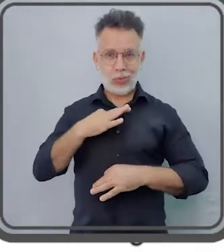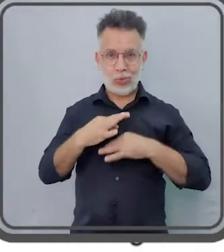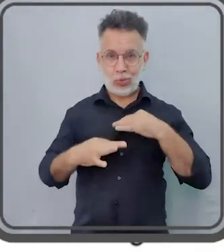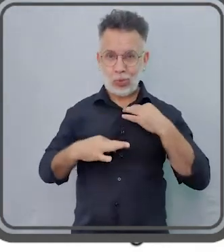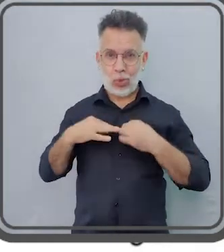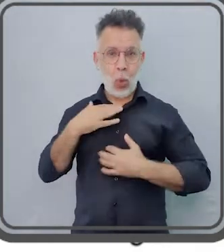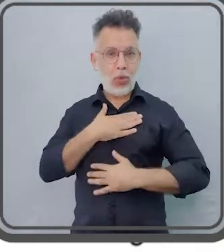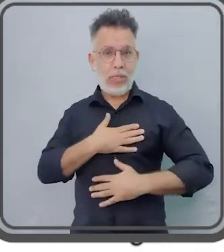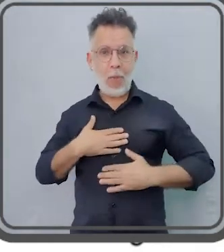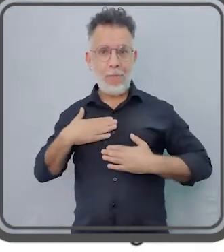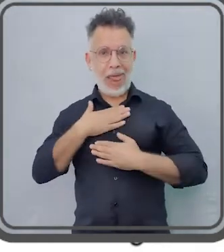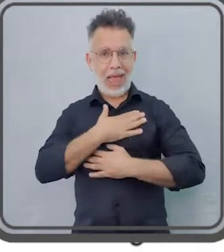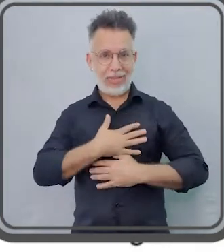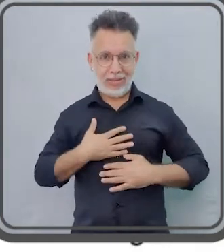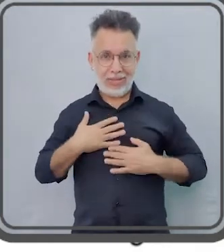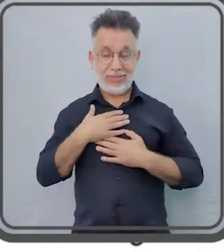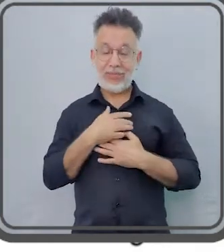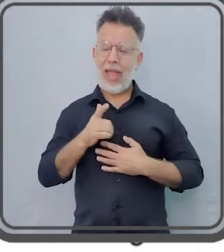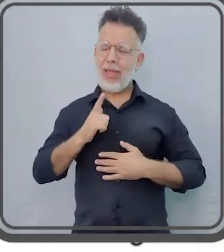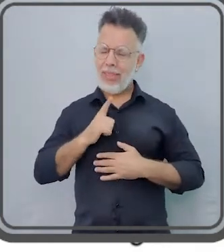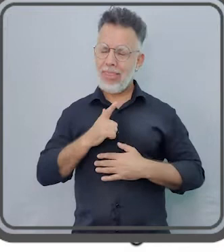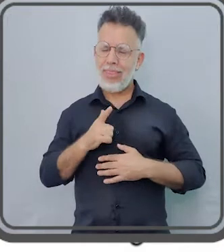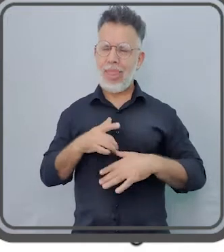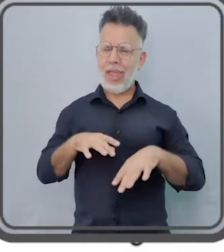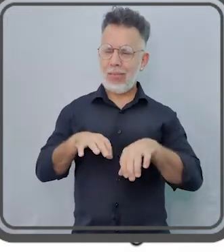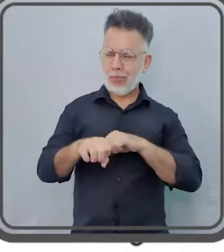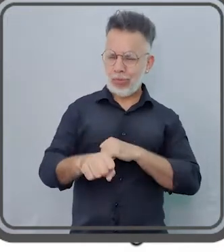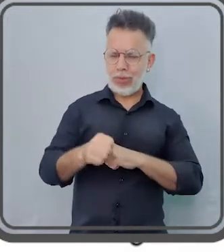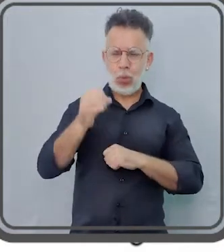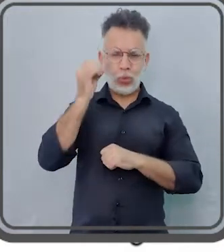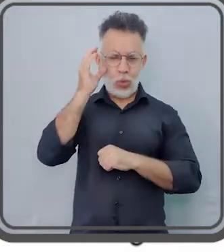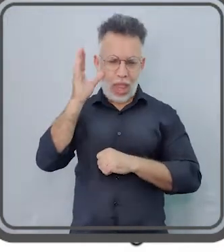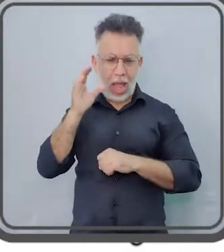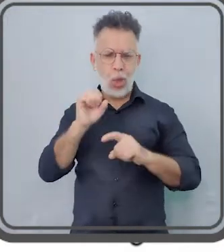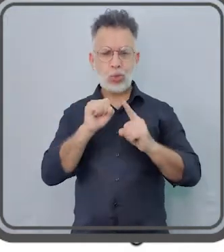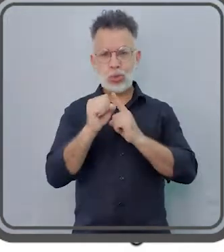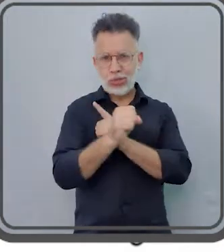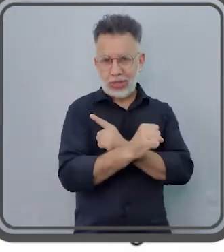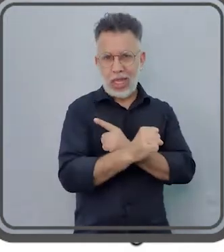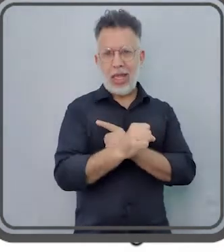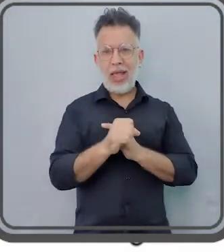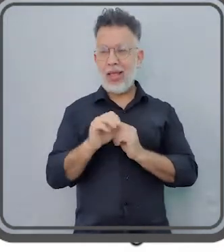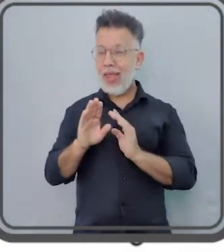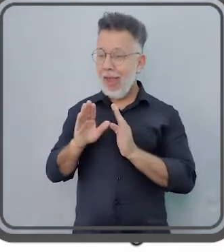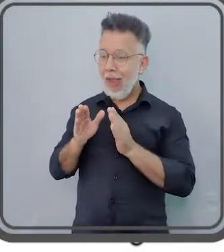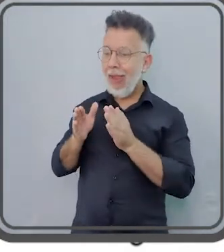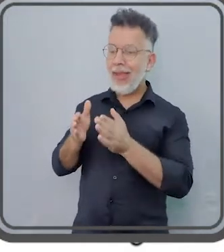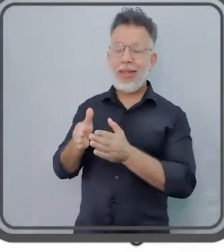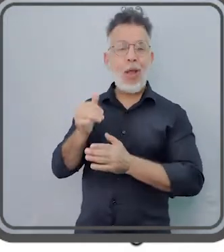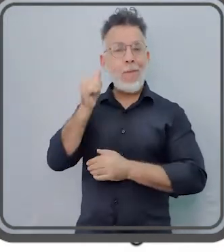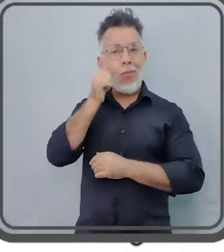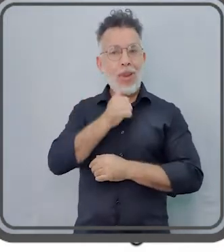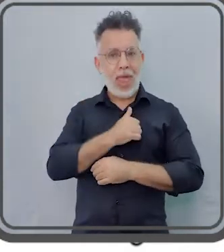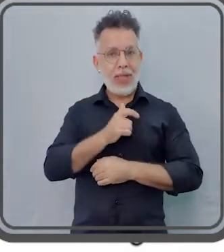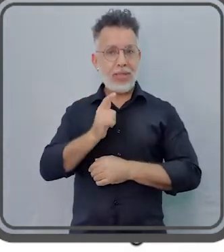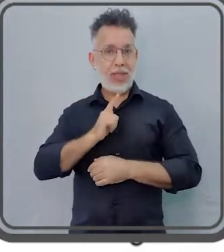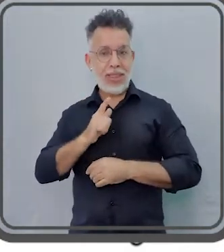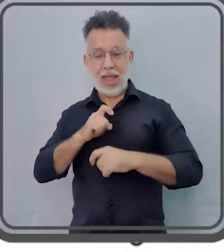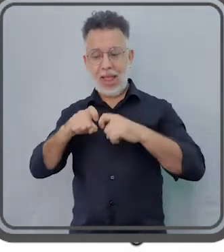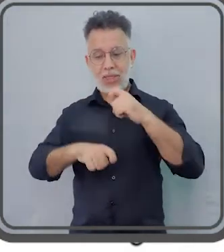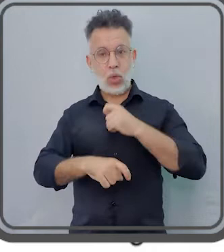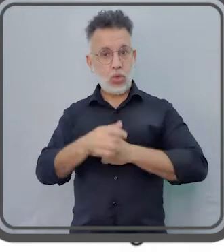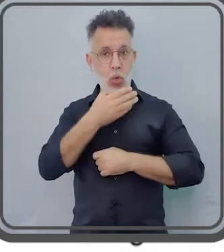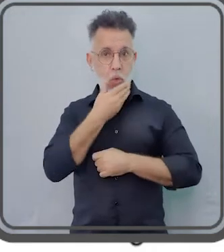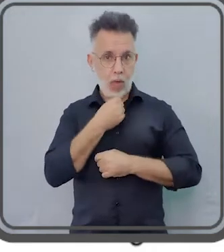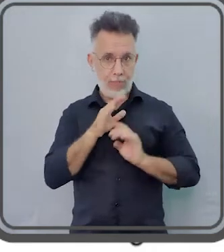A gente tem uma formação cultural e social de que o prazer está muito associado a... Se são mulheres que têm relações com homens, tá? Aqui, e tem vários